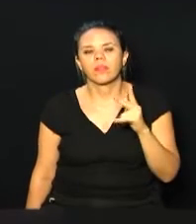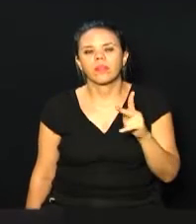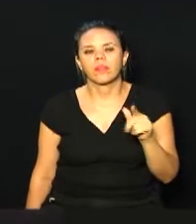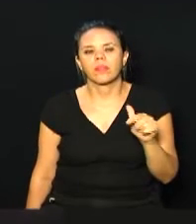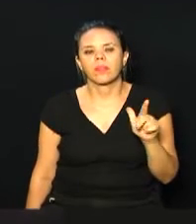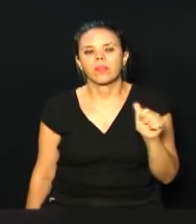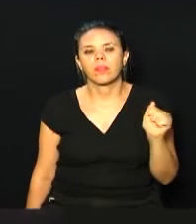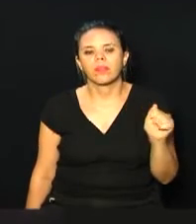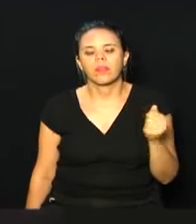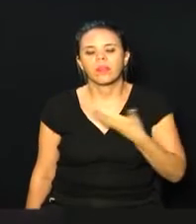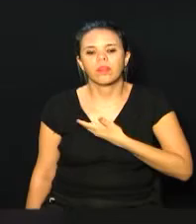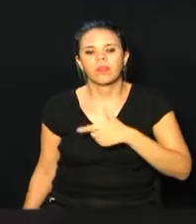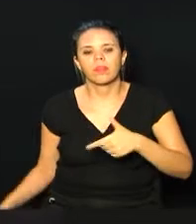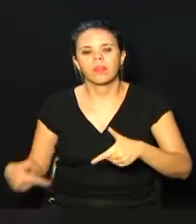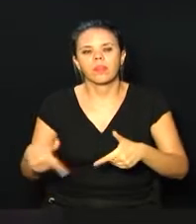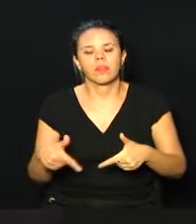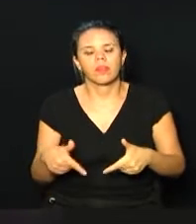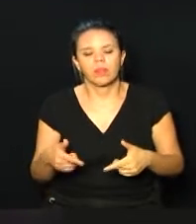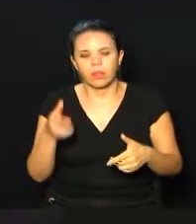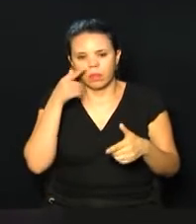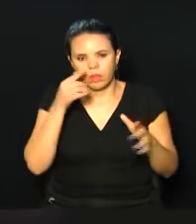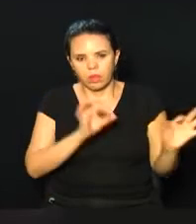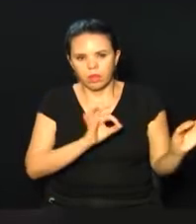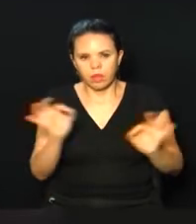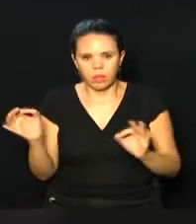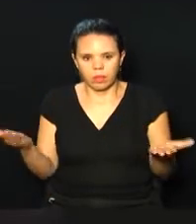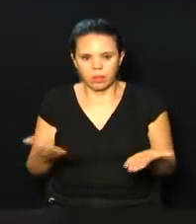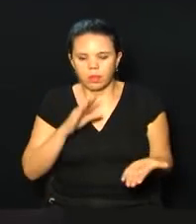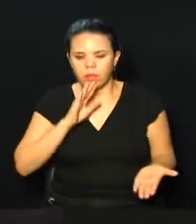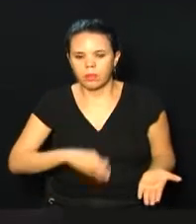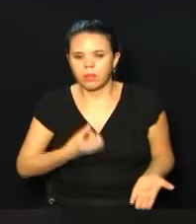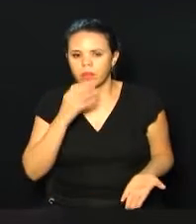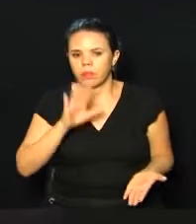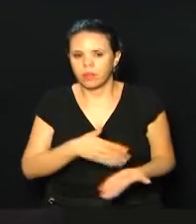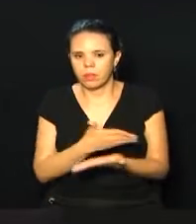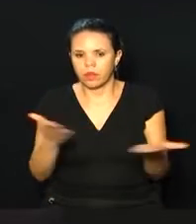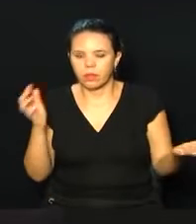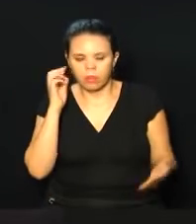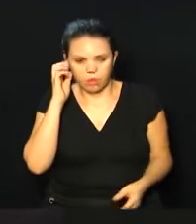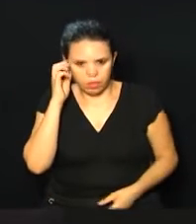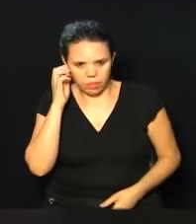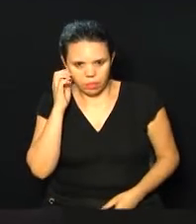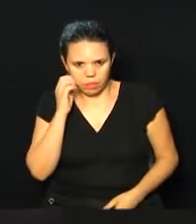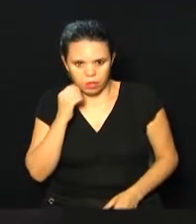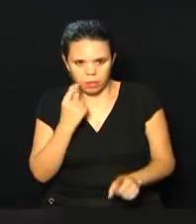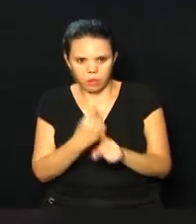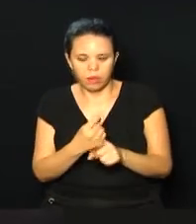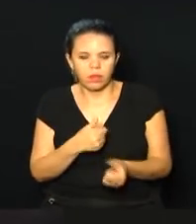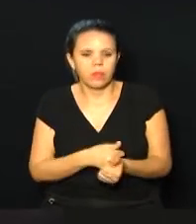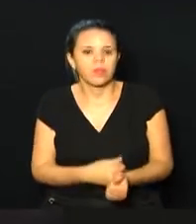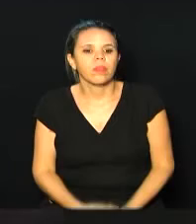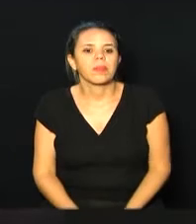de trabalho, e todos os que nos assistiram nessa tarde. Uma boa tarde a todos e nos vemos em breve.